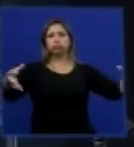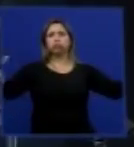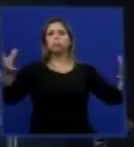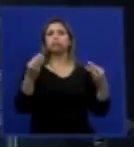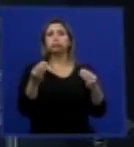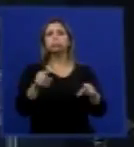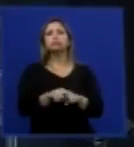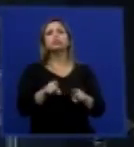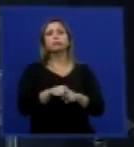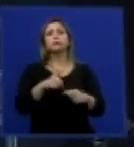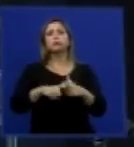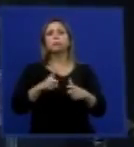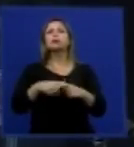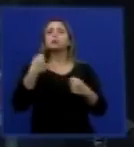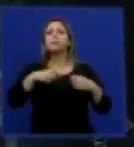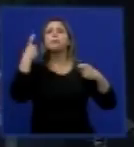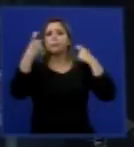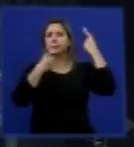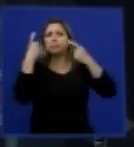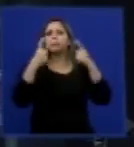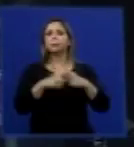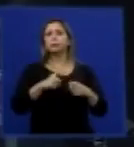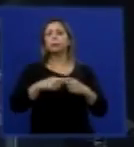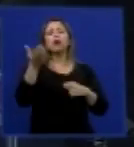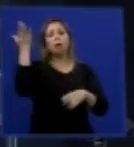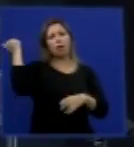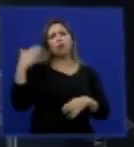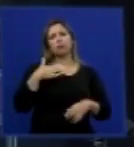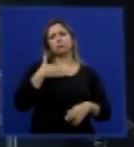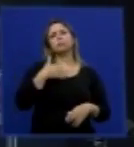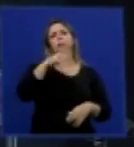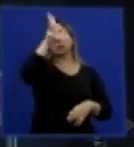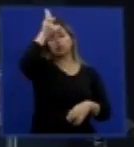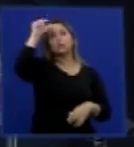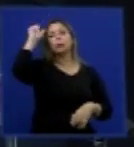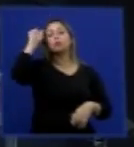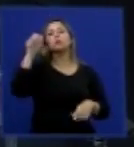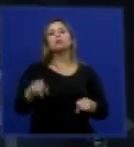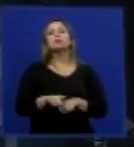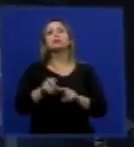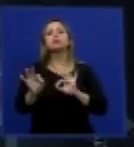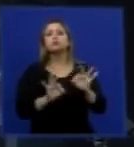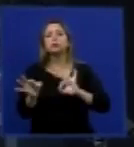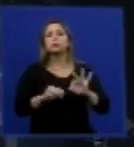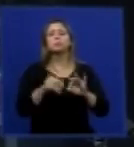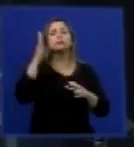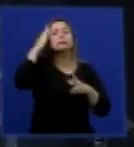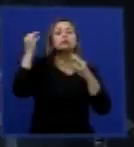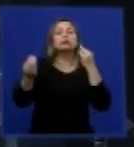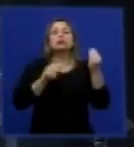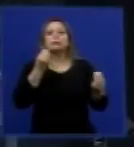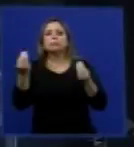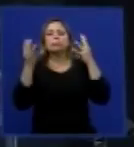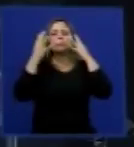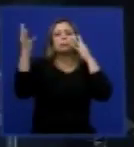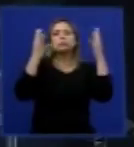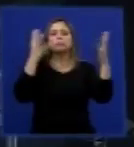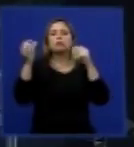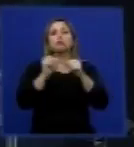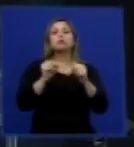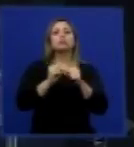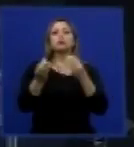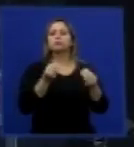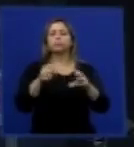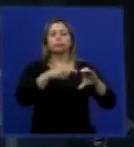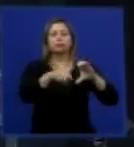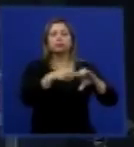importância como Prefeito ainda diante deste impasse sem saber o que fazer destinar